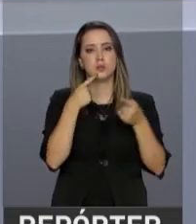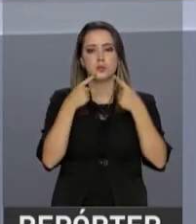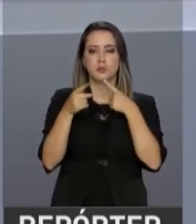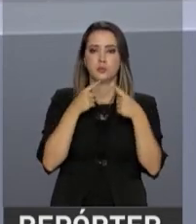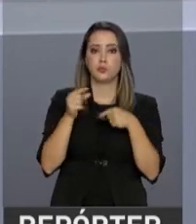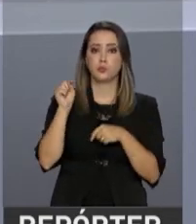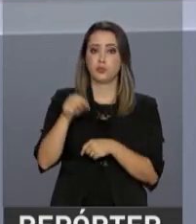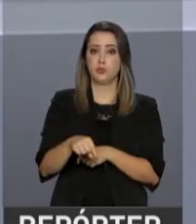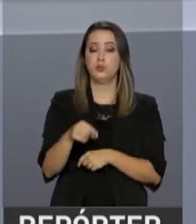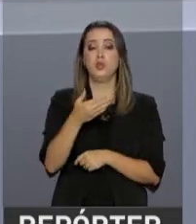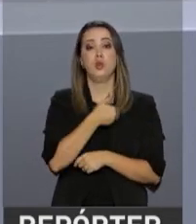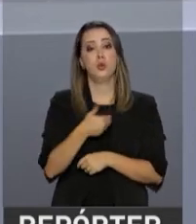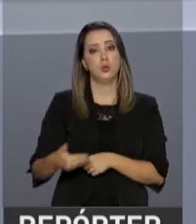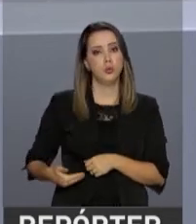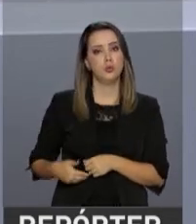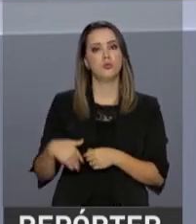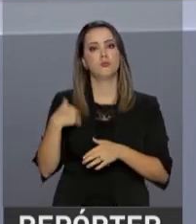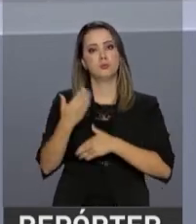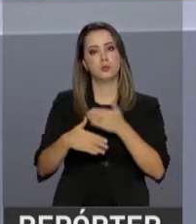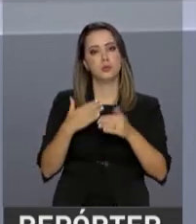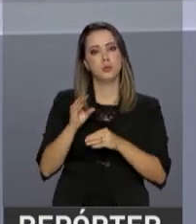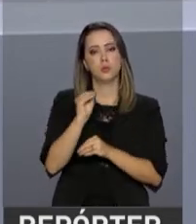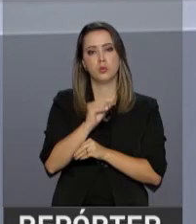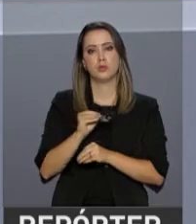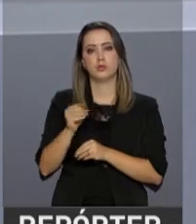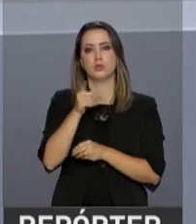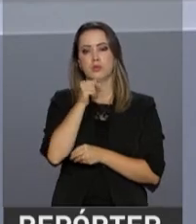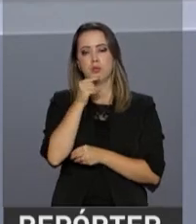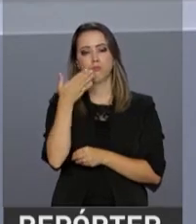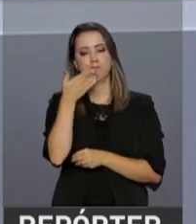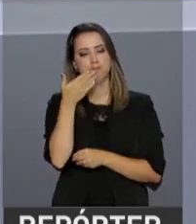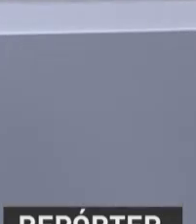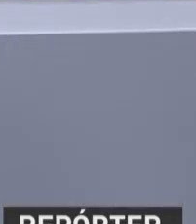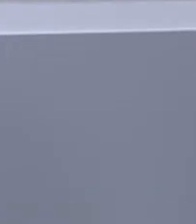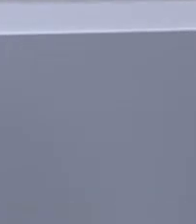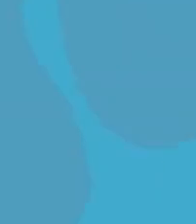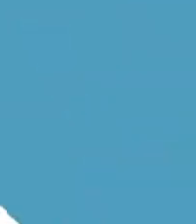desenvolvem ações para garantir as fontes de água doce